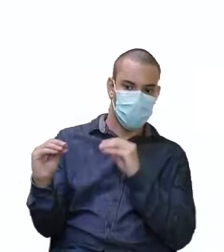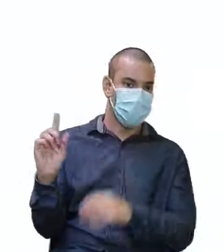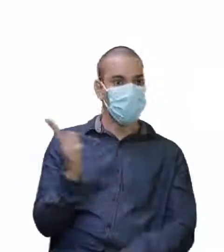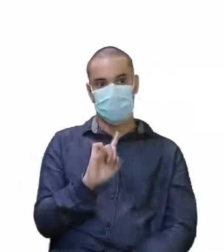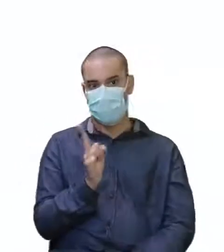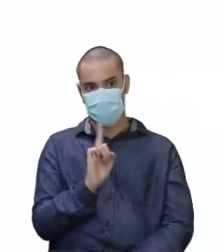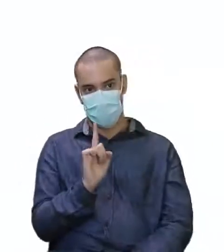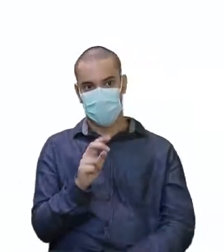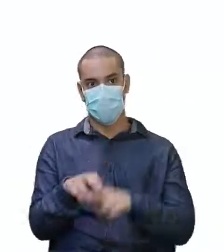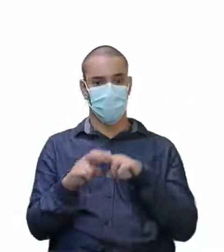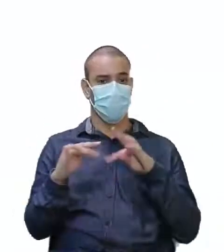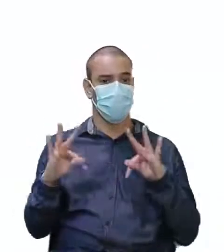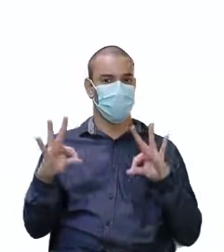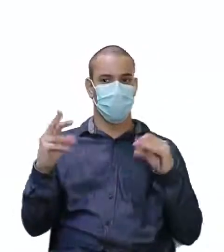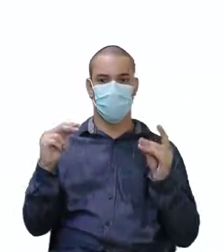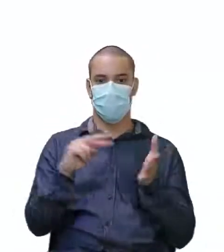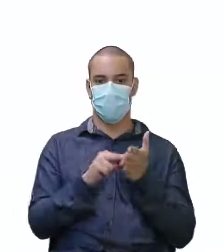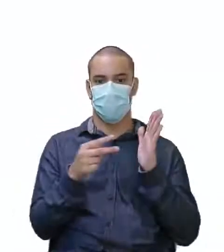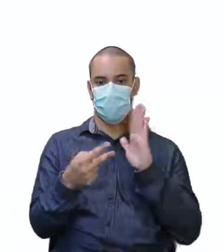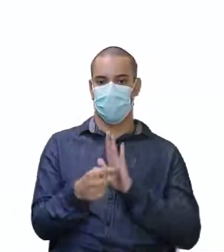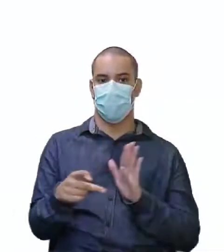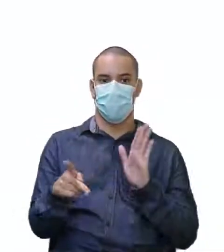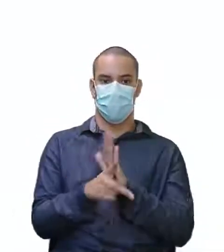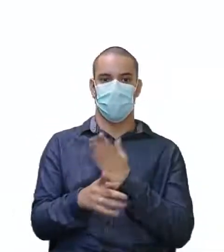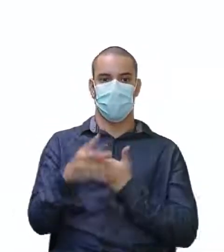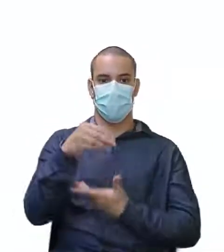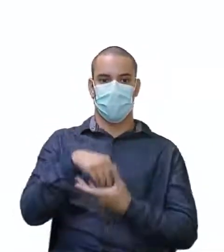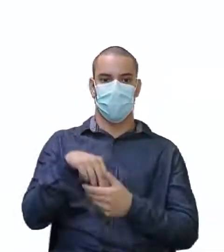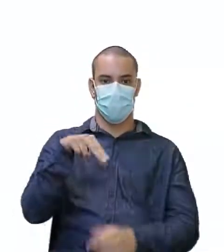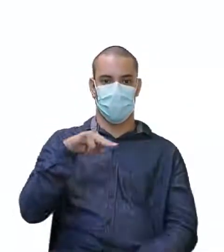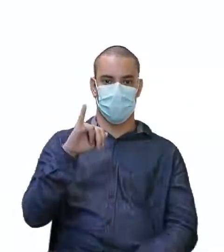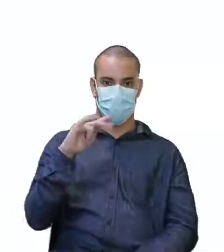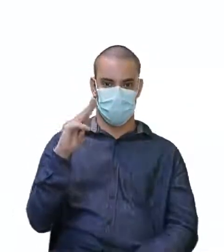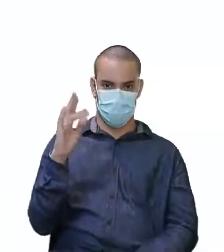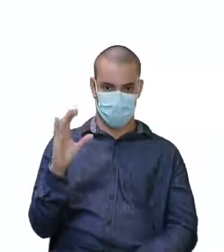né, tudo isso faz parte do nicho ecológico.